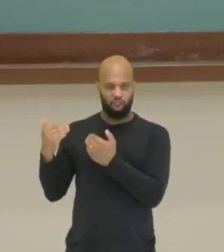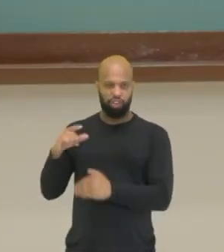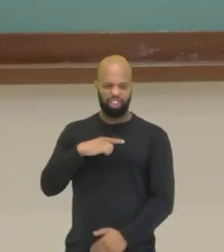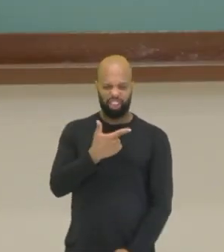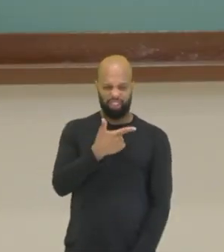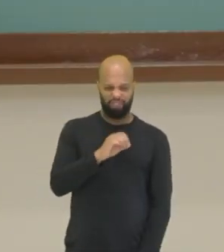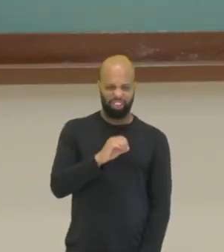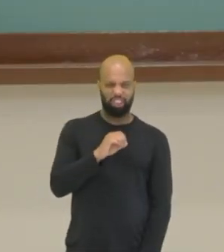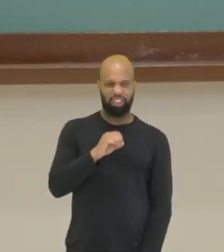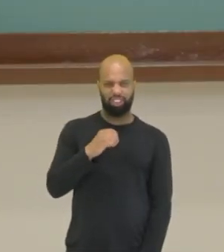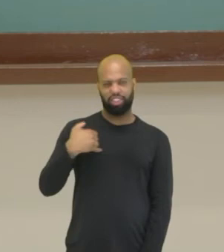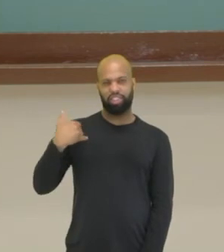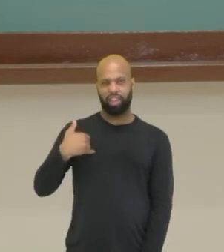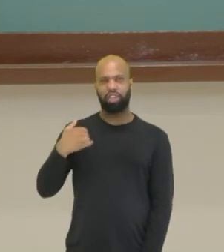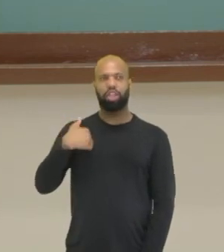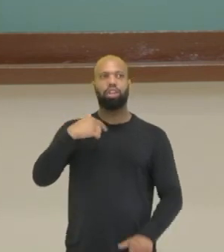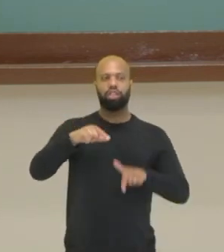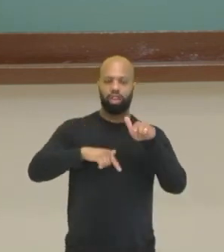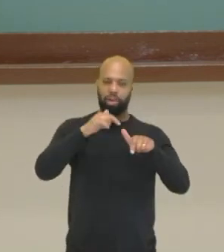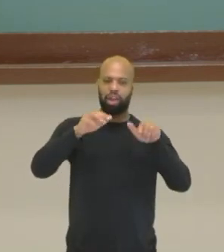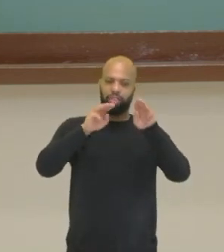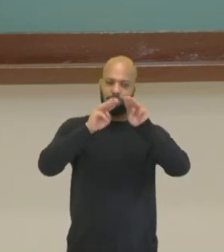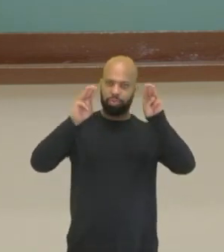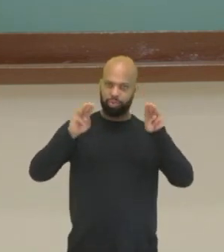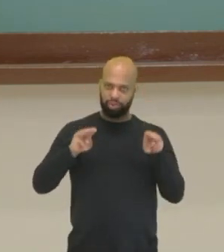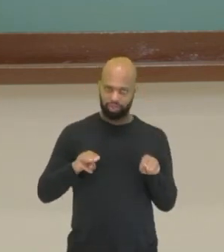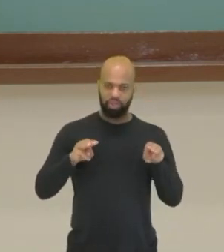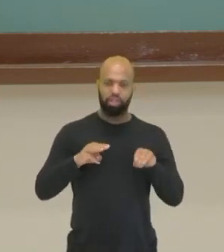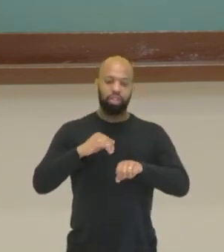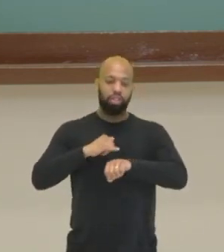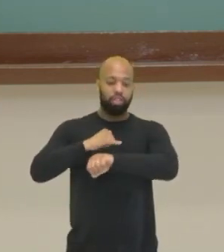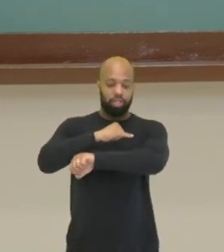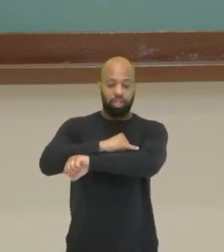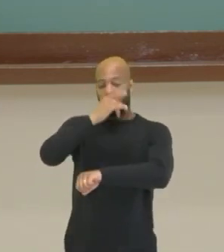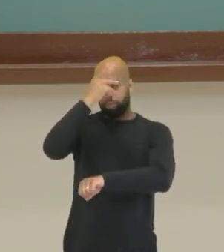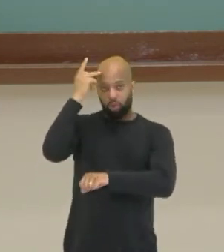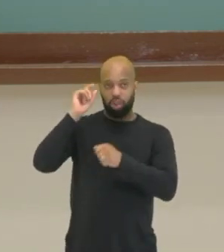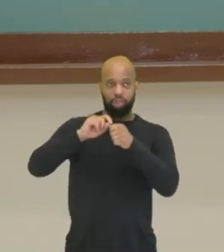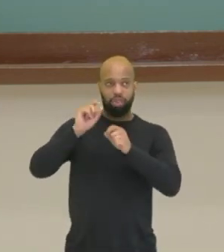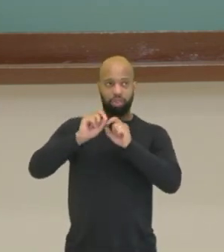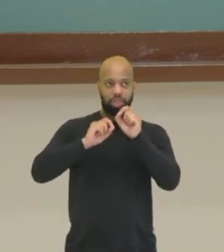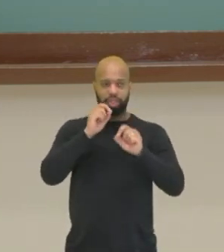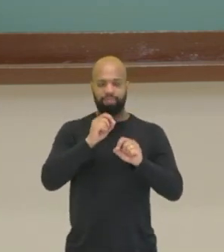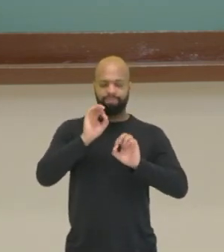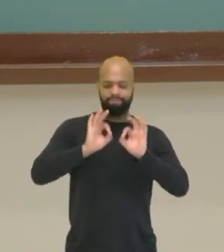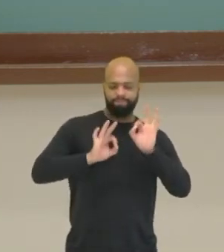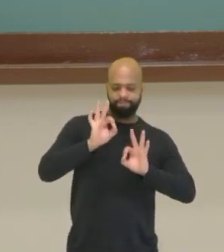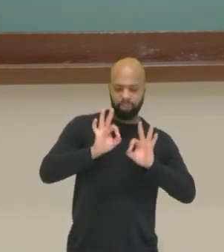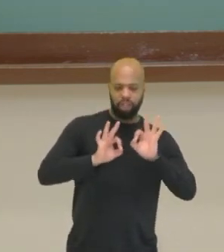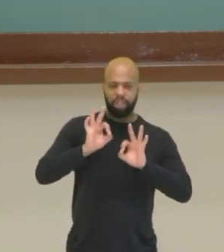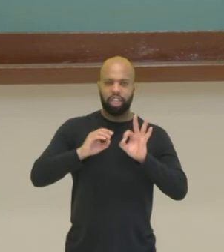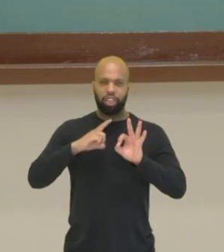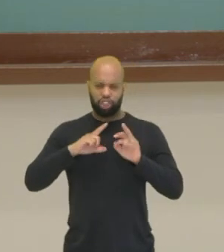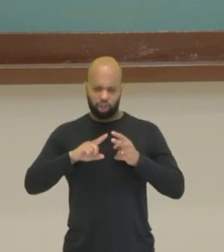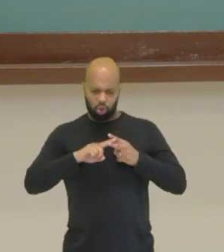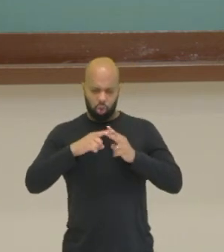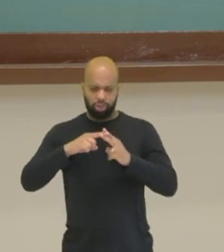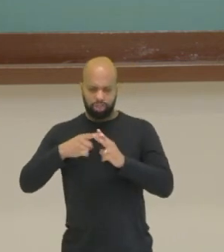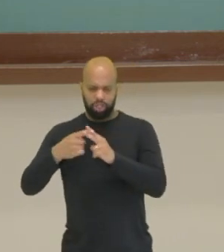Pinhais e a galera foi fazer uma modernização, melhorar ali uma porta, ou melhor, melhorar